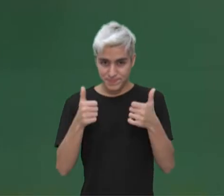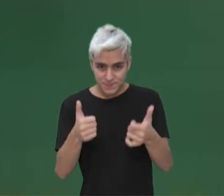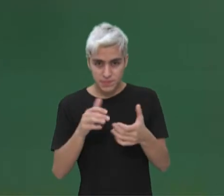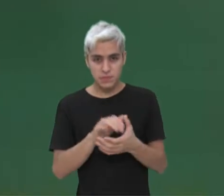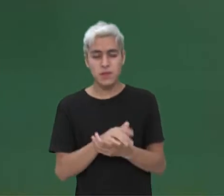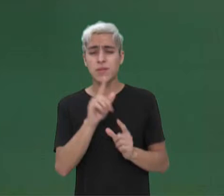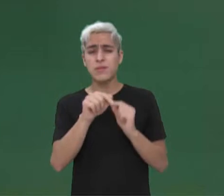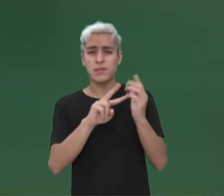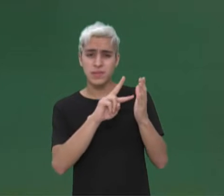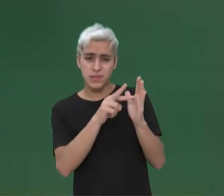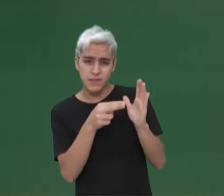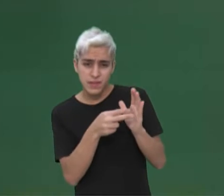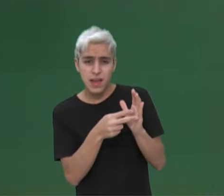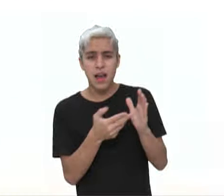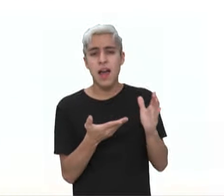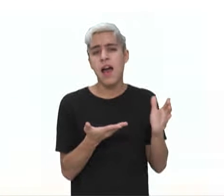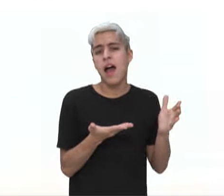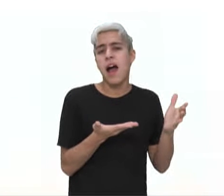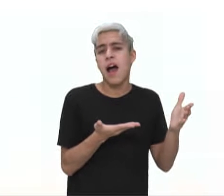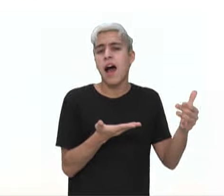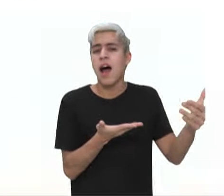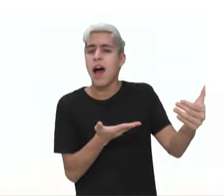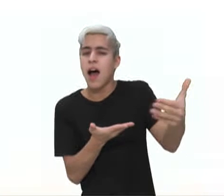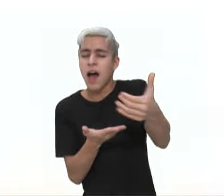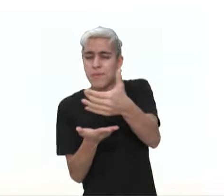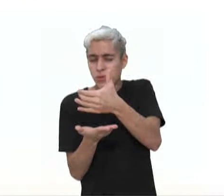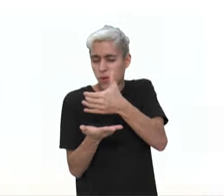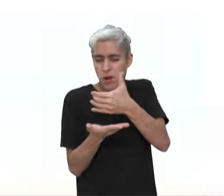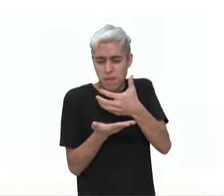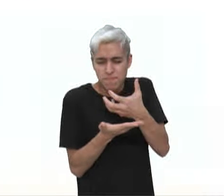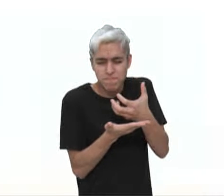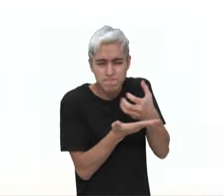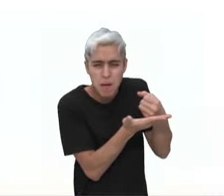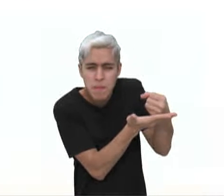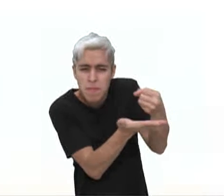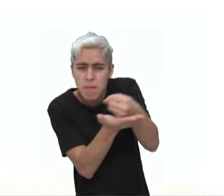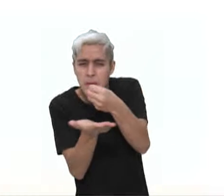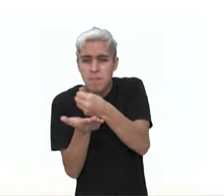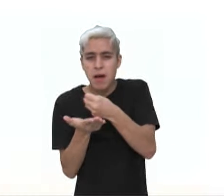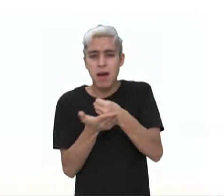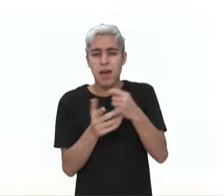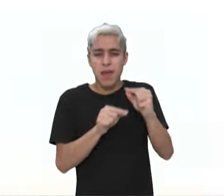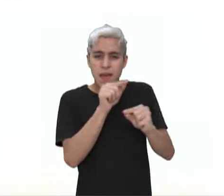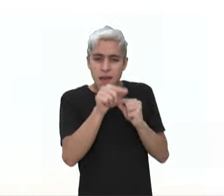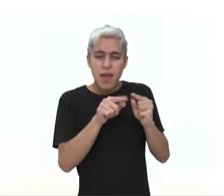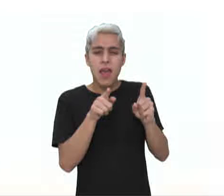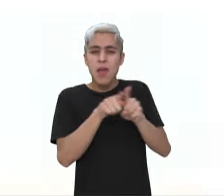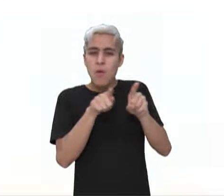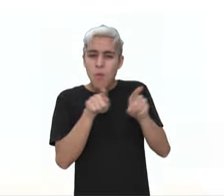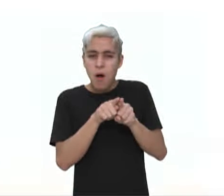as capitulações? Eles eram contratos com os particulares, com os chamados